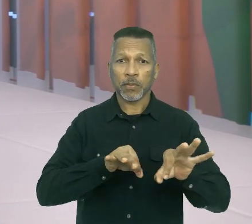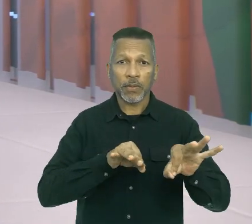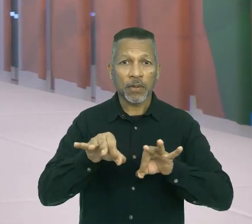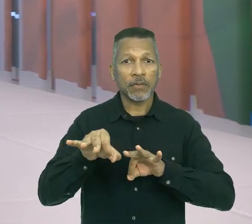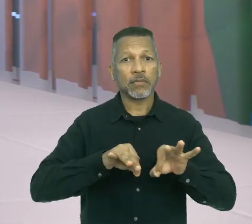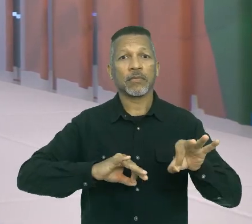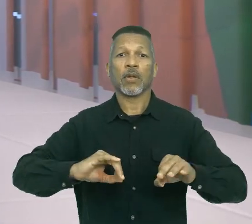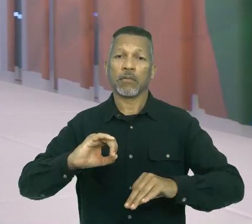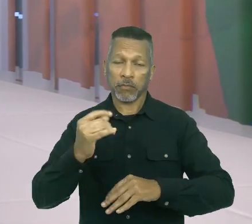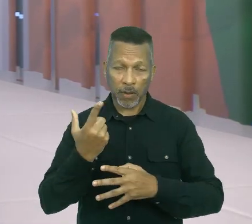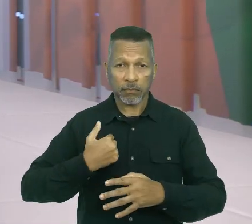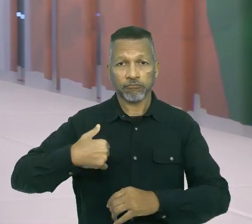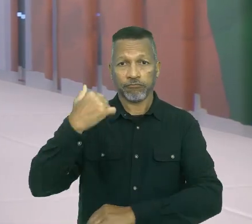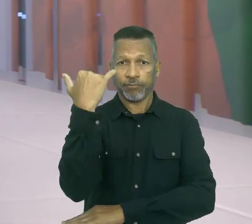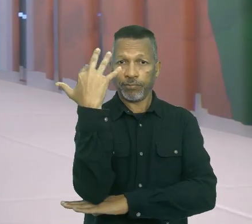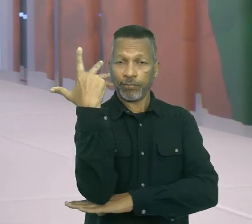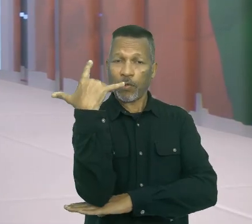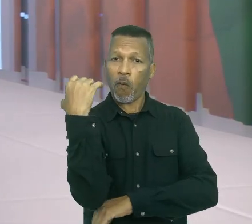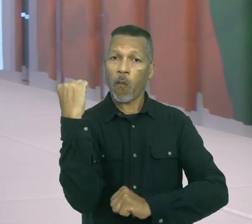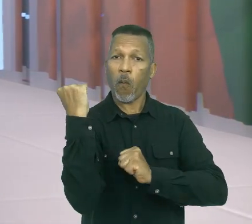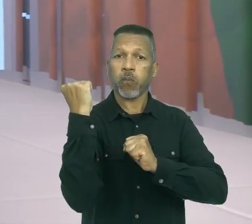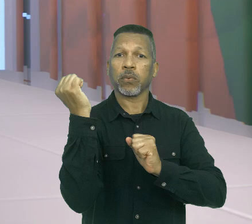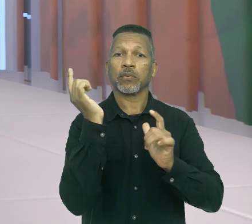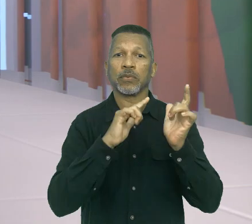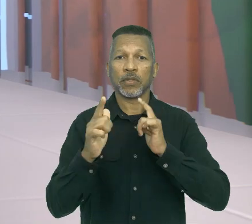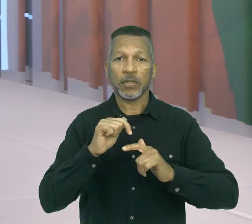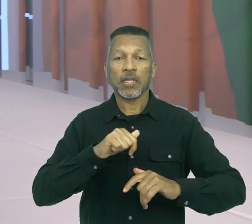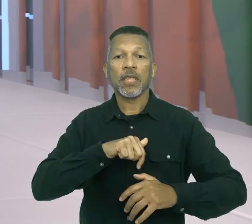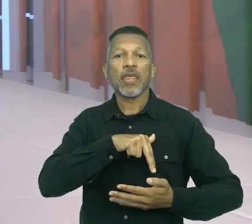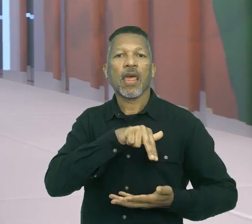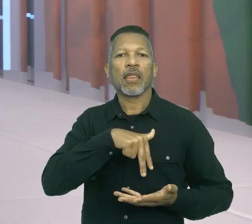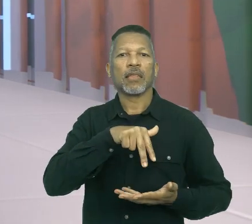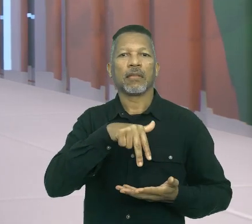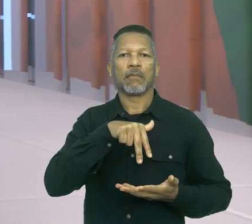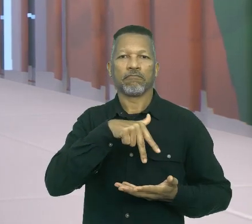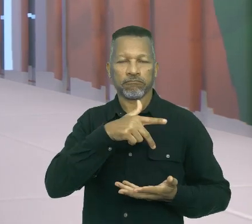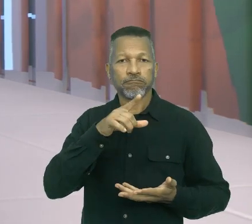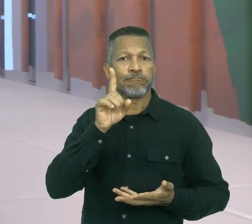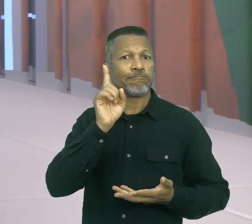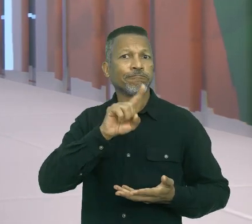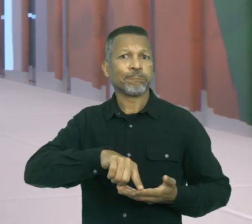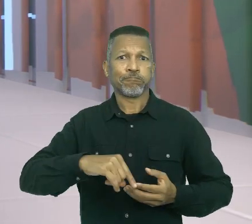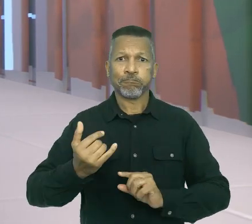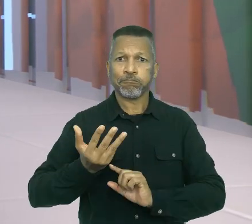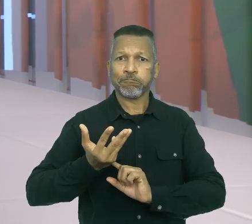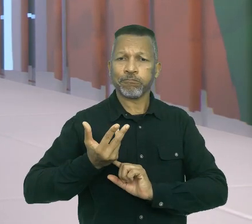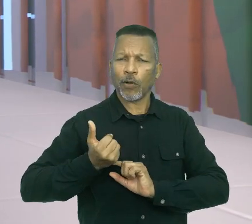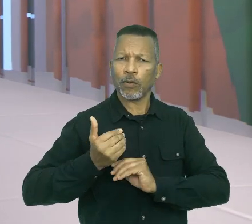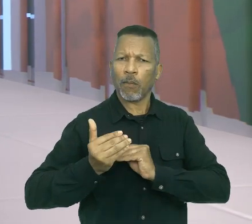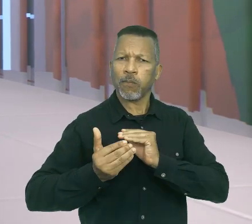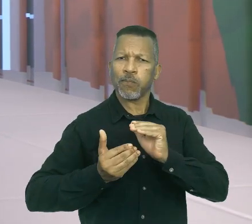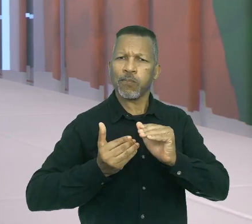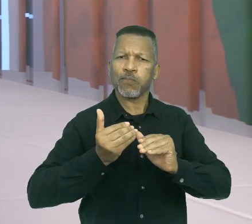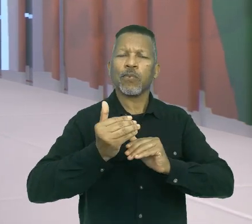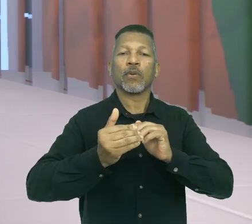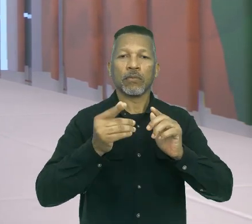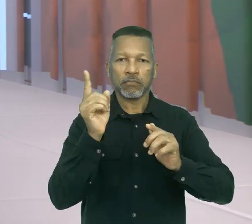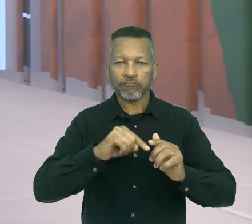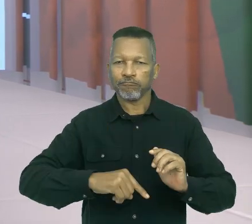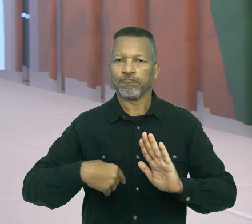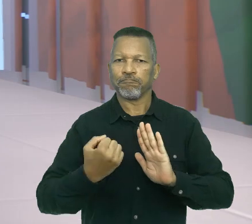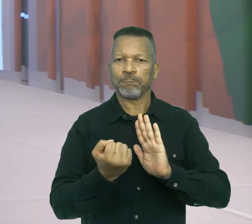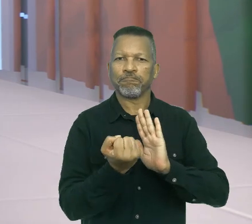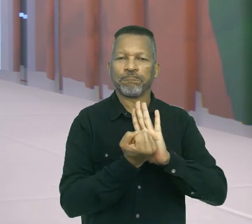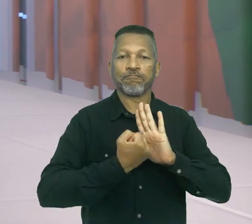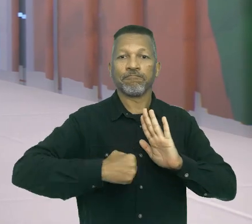de Ipatinga ganharam força. E a dança, uma arte que atravessa gerações, marcou história, conectando